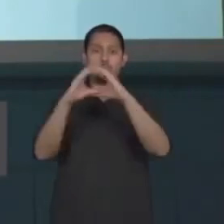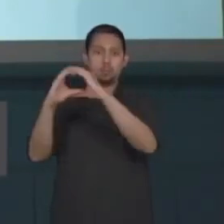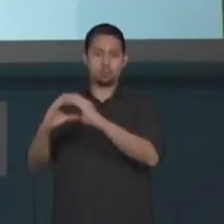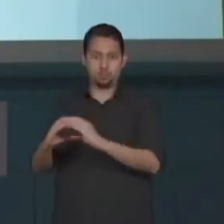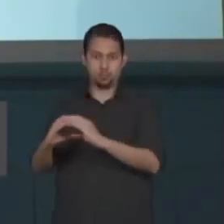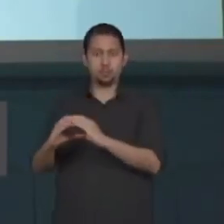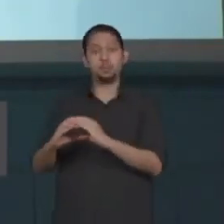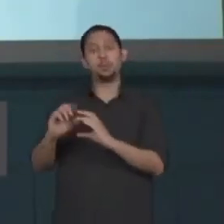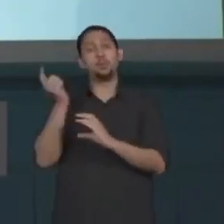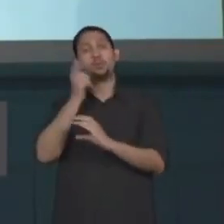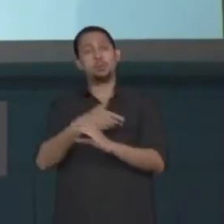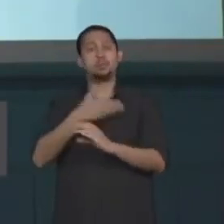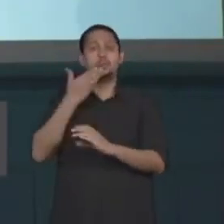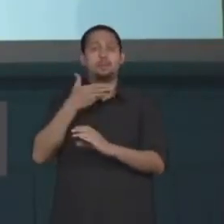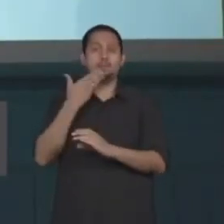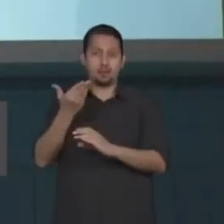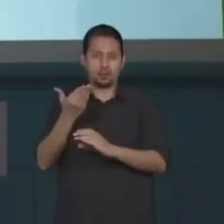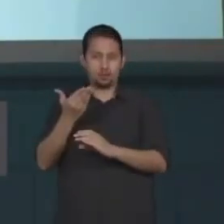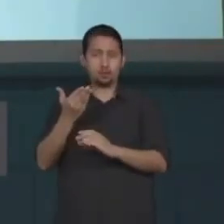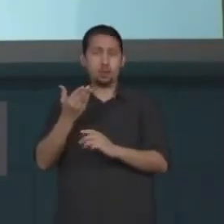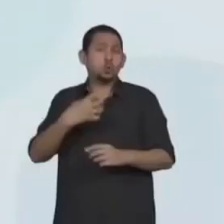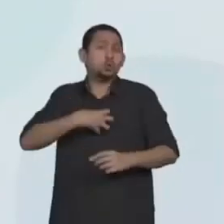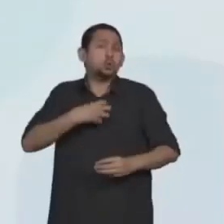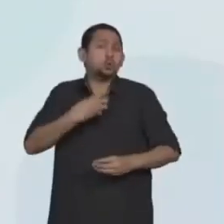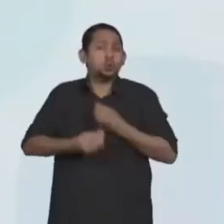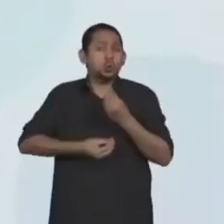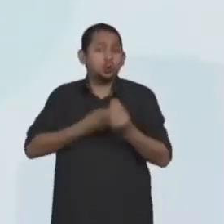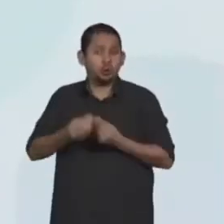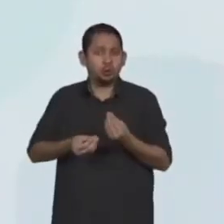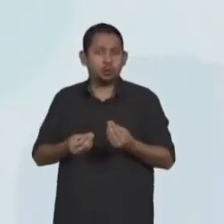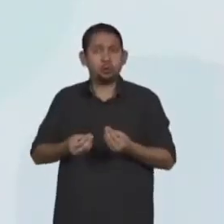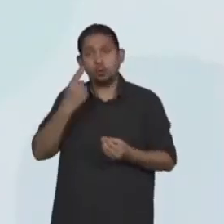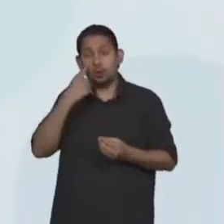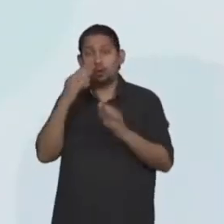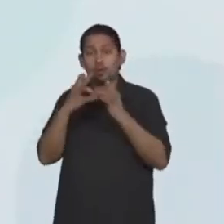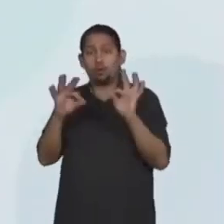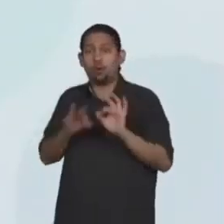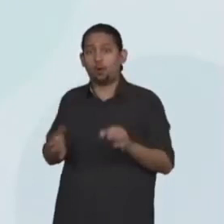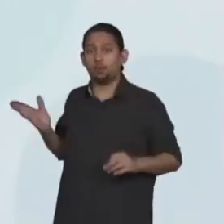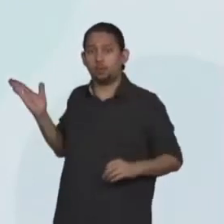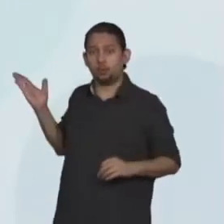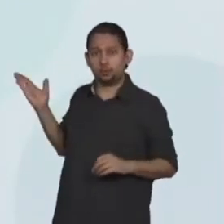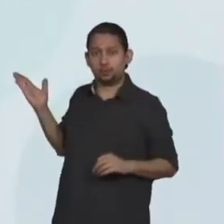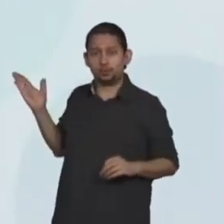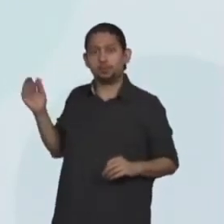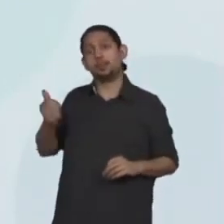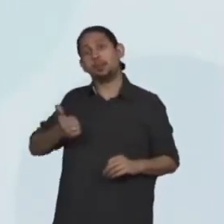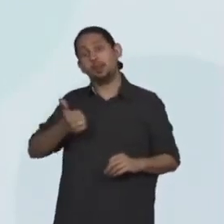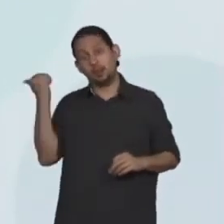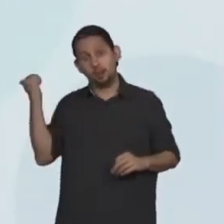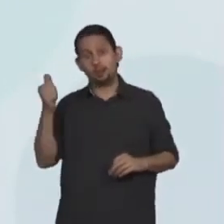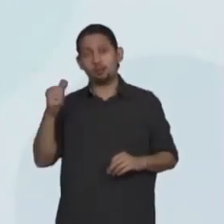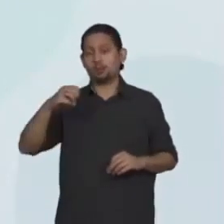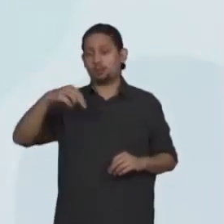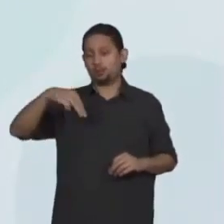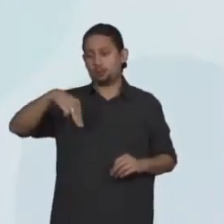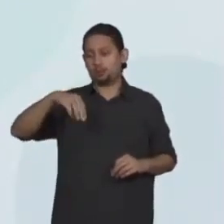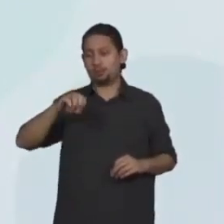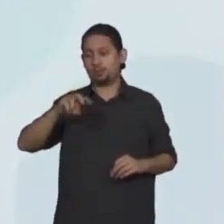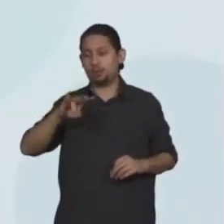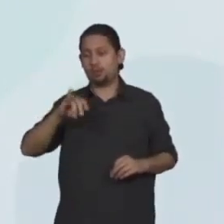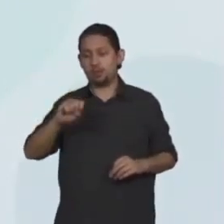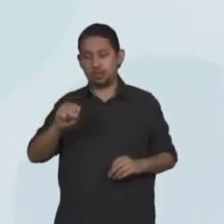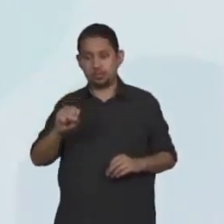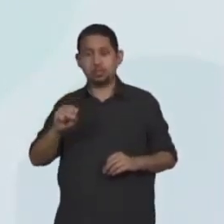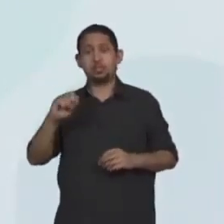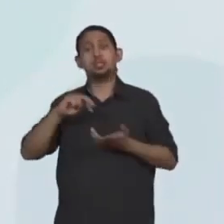vai facilitar o meu trabalho. Através de que forma? Através dessa fórmula aqui, gente. As polias móveis, então, elas vão facilitar o meu trabalho.